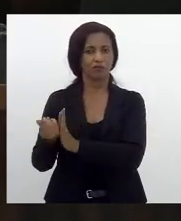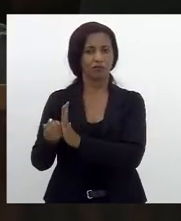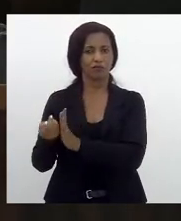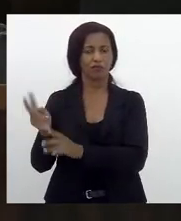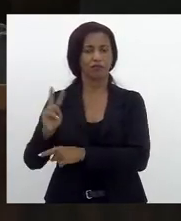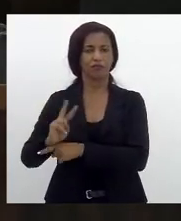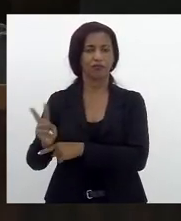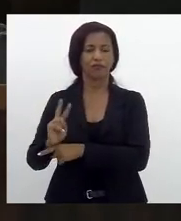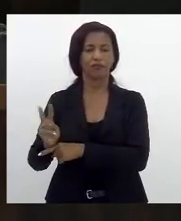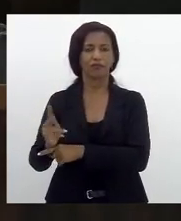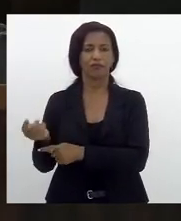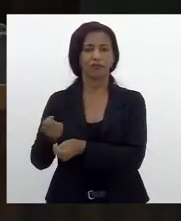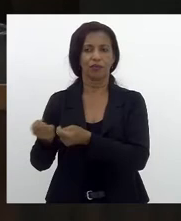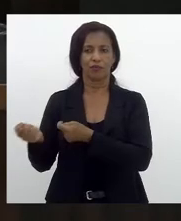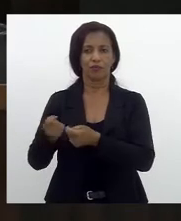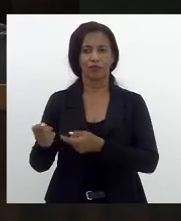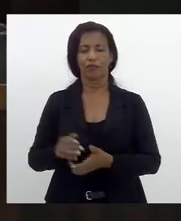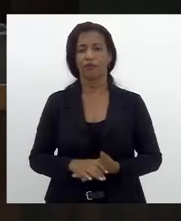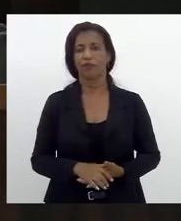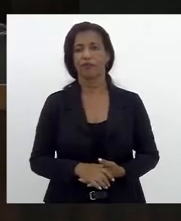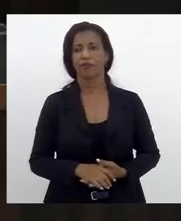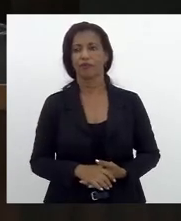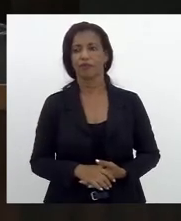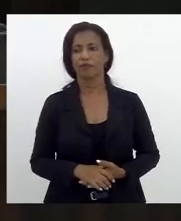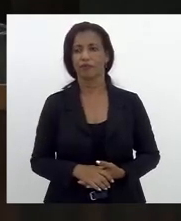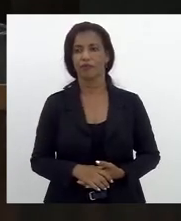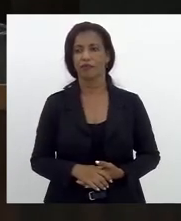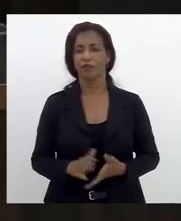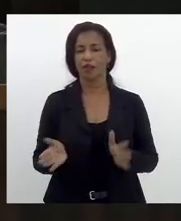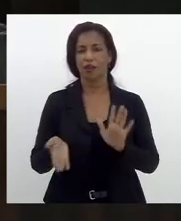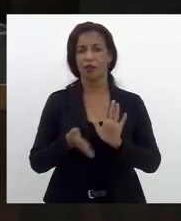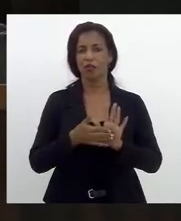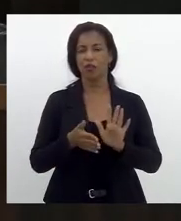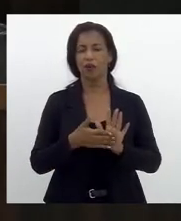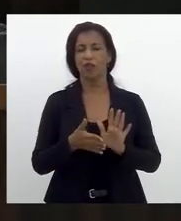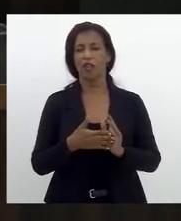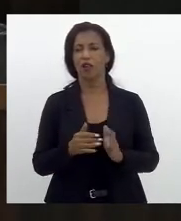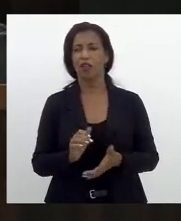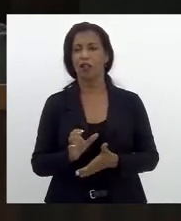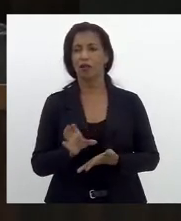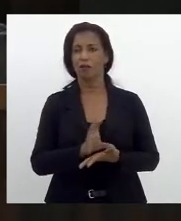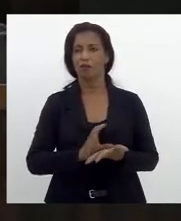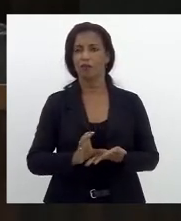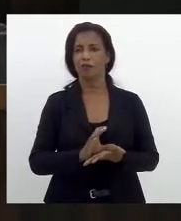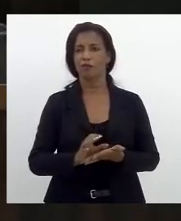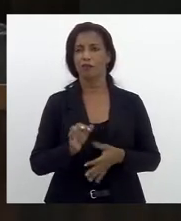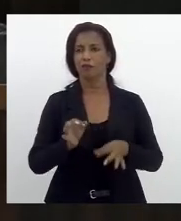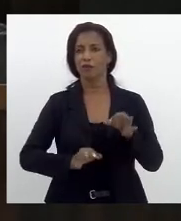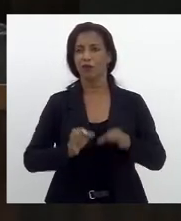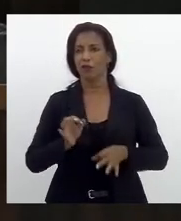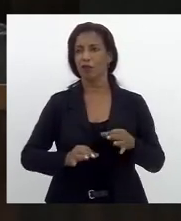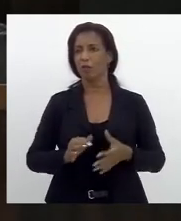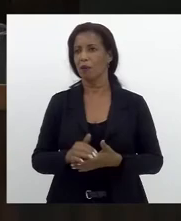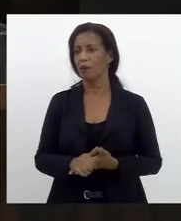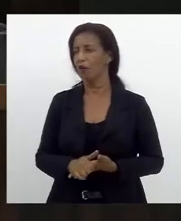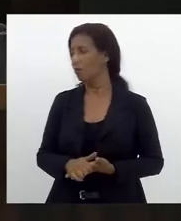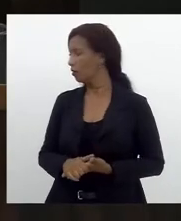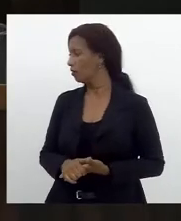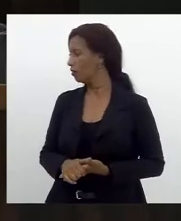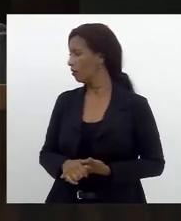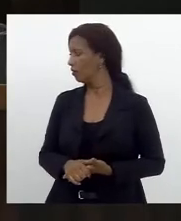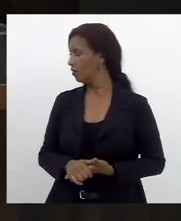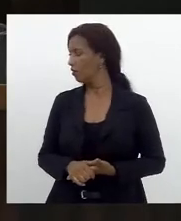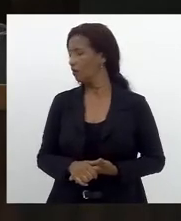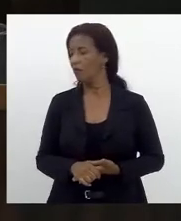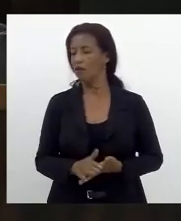Finanças, Fiscalização Financeira e Controle. Para emitir parecer pela Comissão de Constituição e Justiça, deputado Márcio Pacheco.